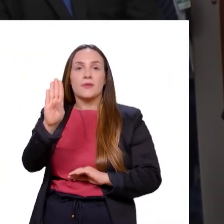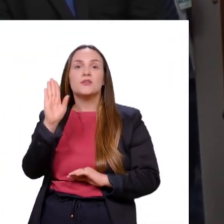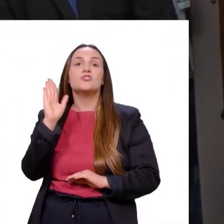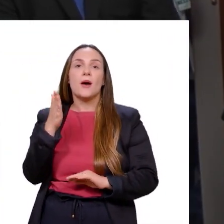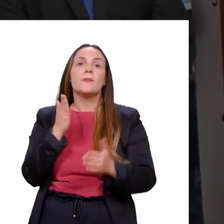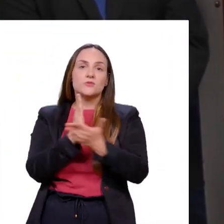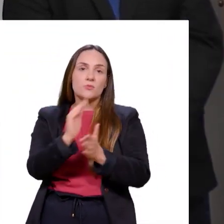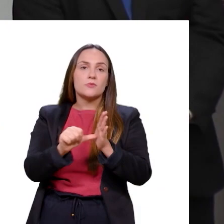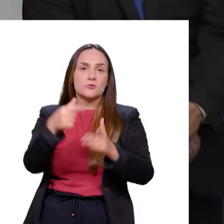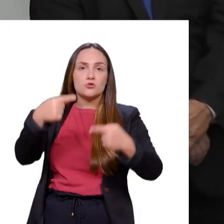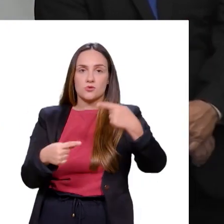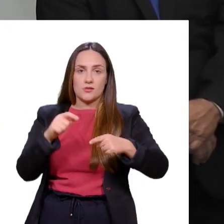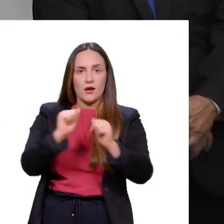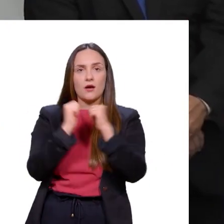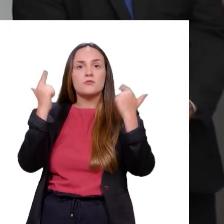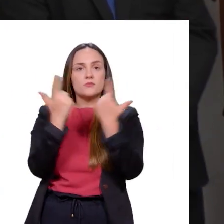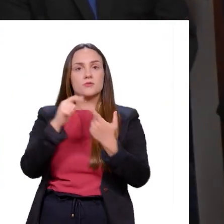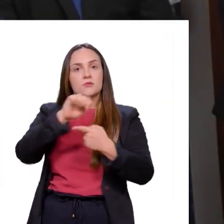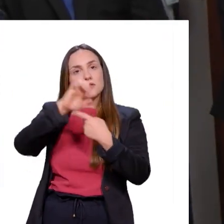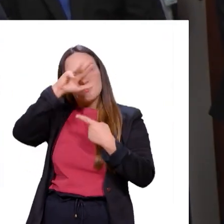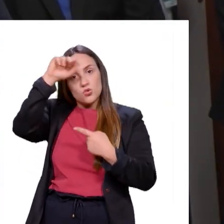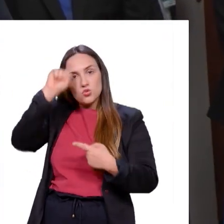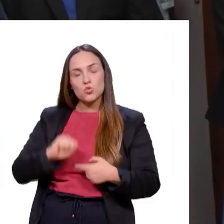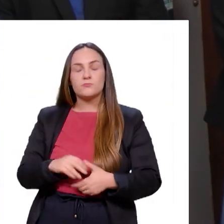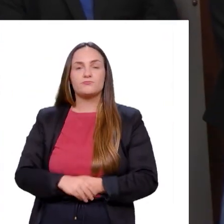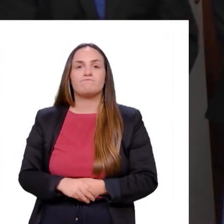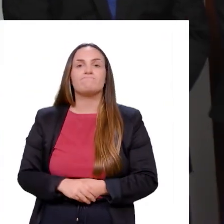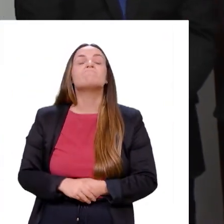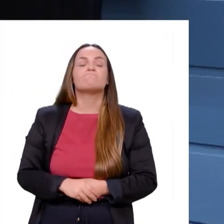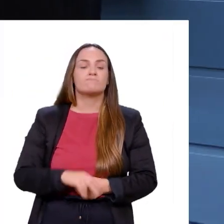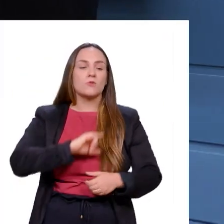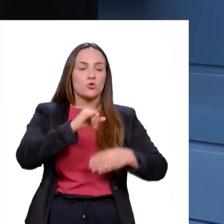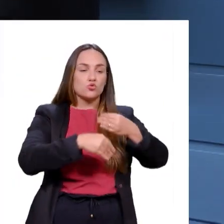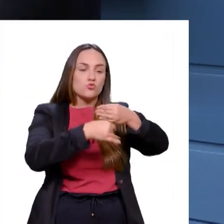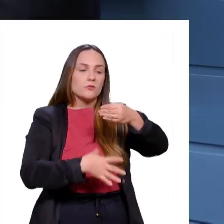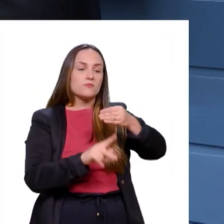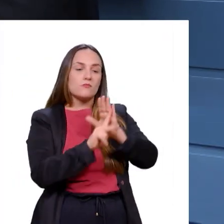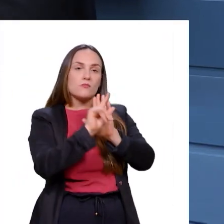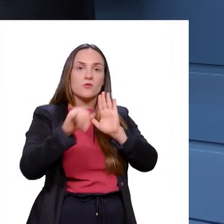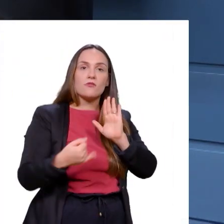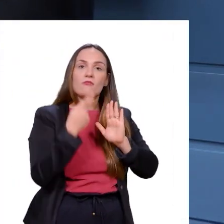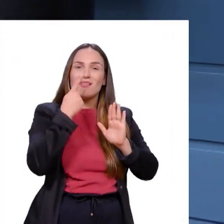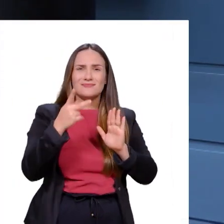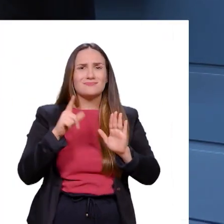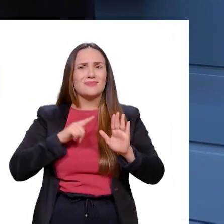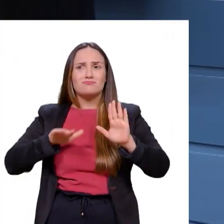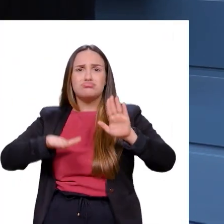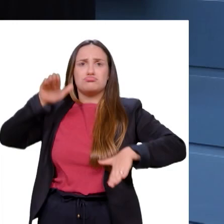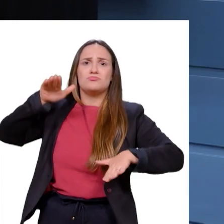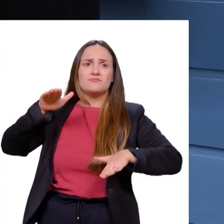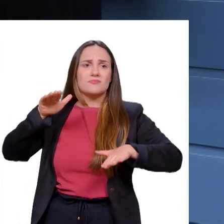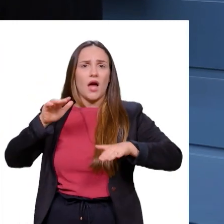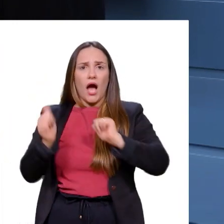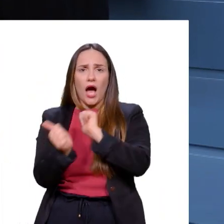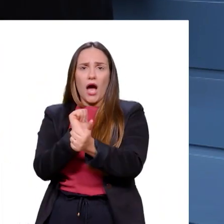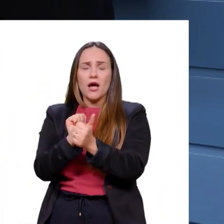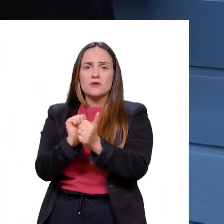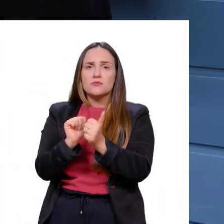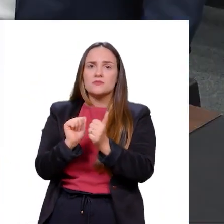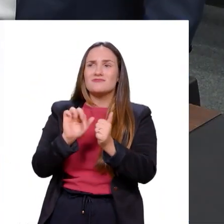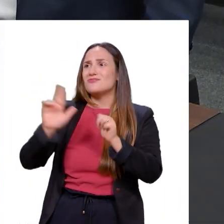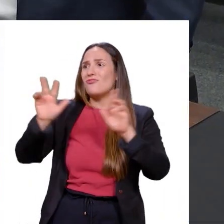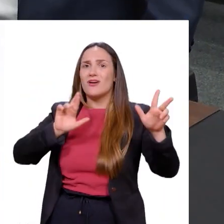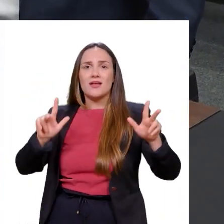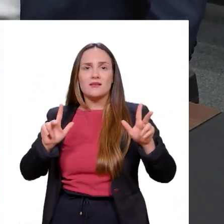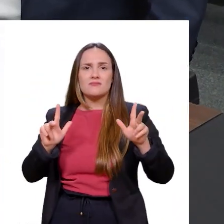foi aprovada em primeira discussão na Assembleia Legislativa de Mato Grosso do Sul. Segundo a justificativa do projeto, a desigualdade entre os